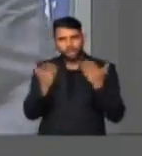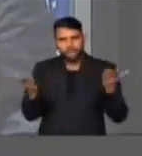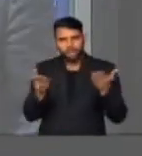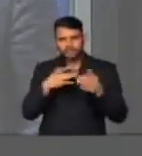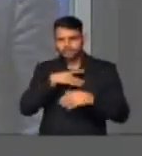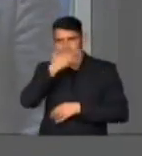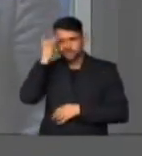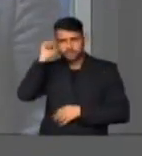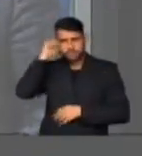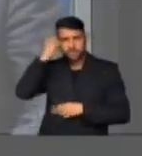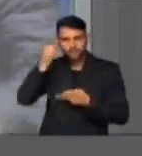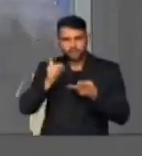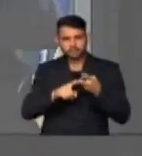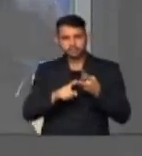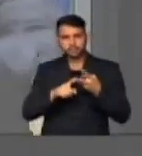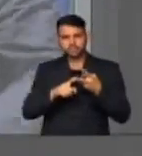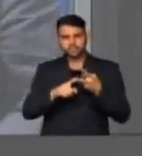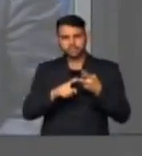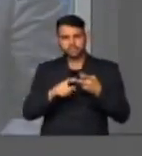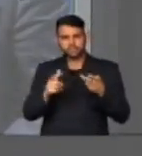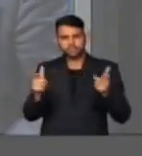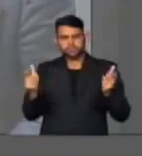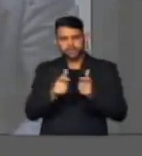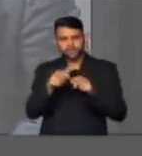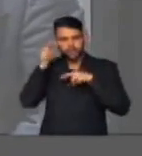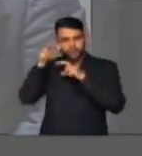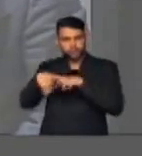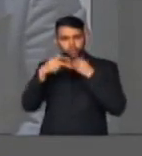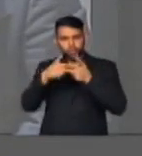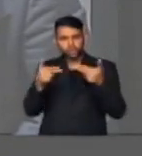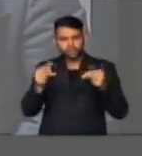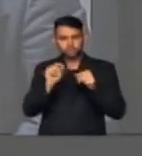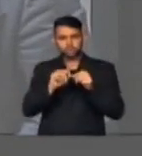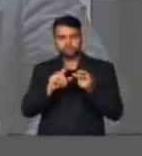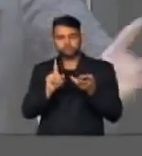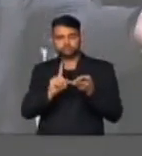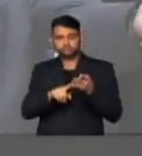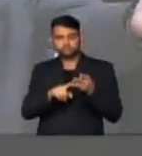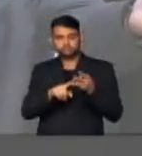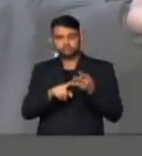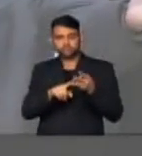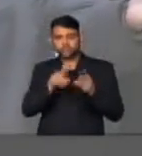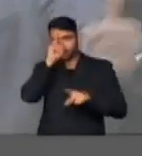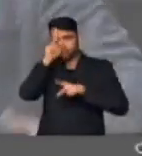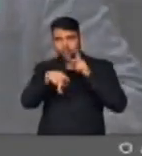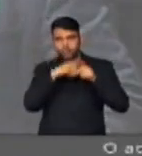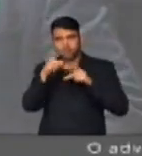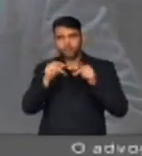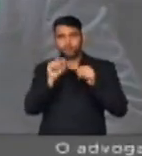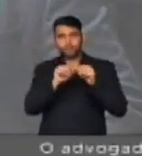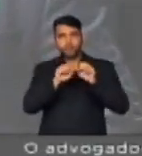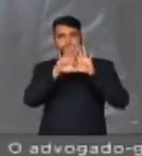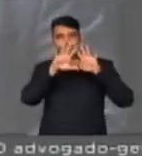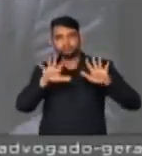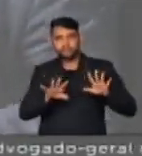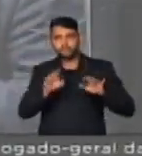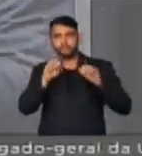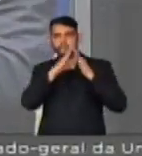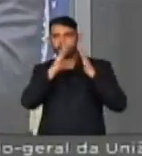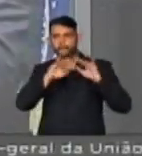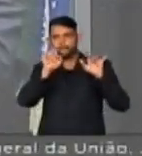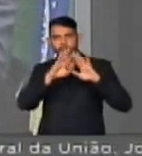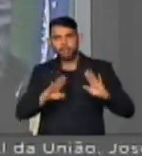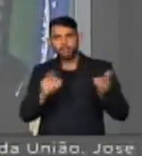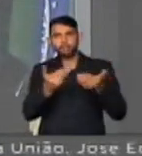dos negros, dos pequenos produtores rurais, da população das periferias,